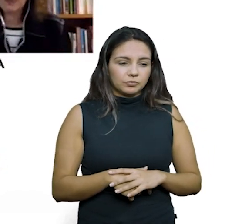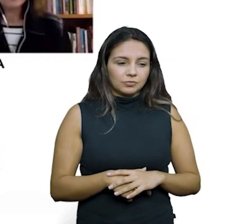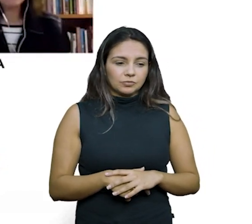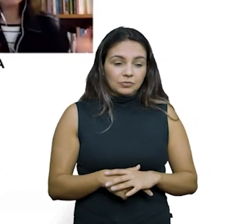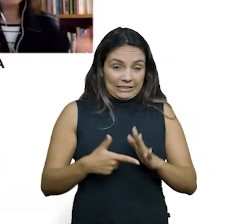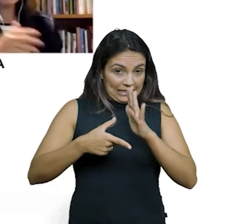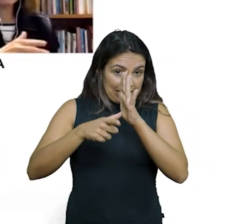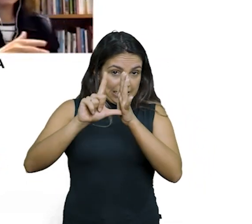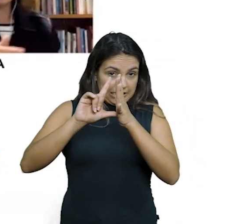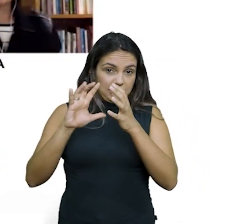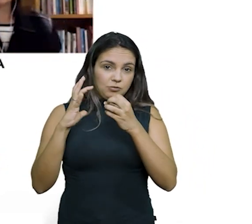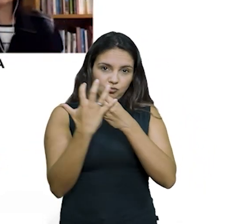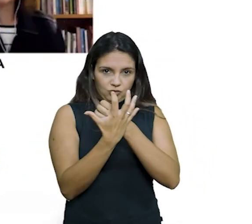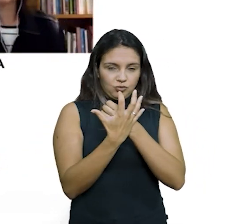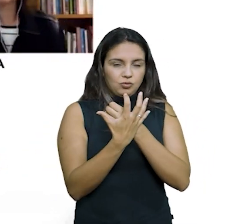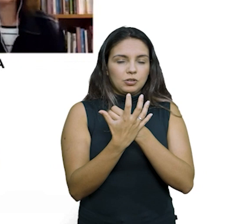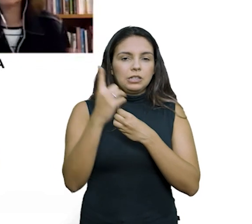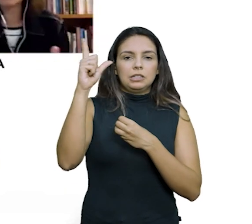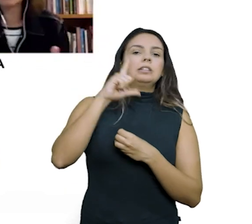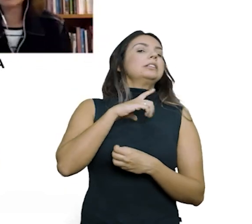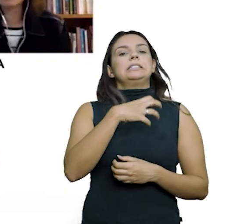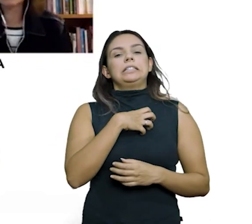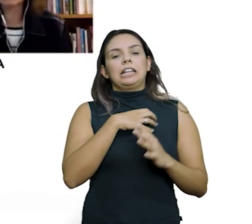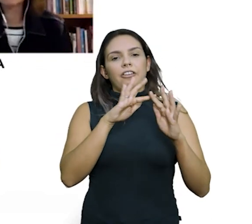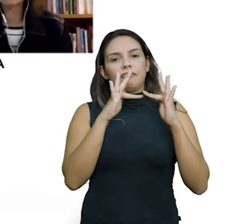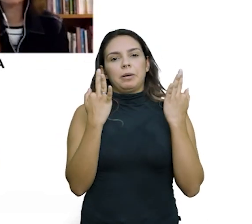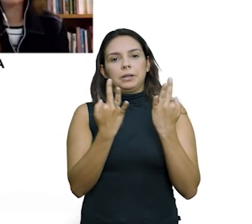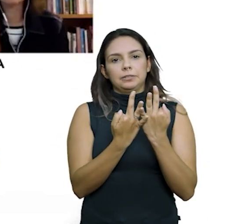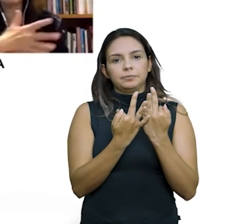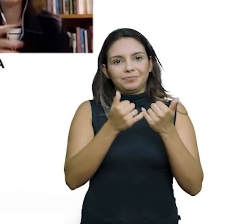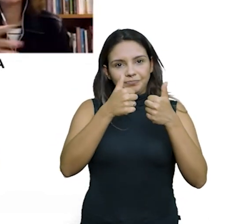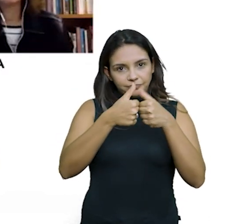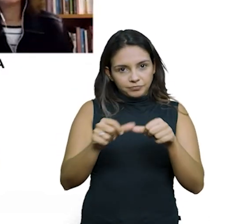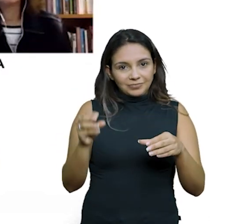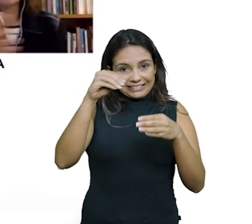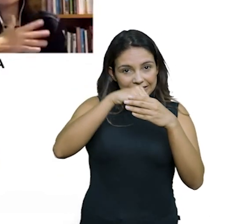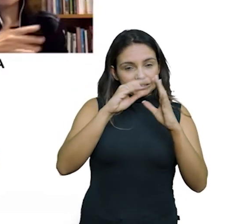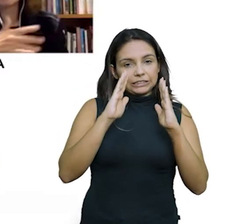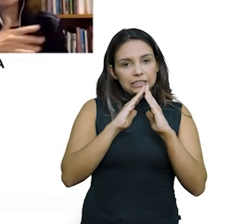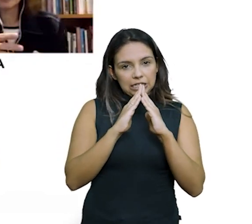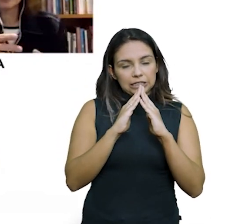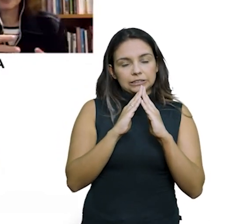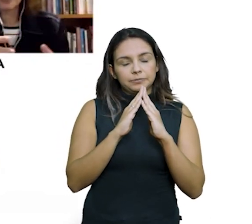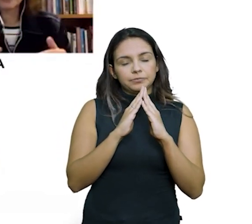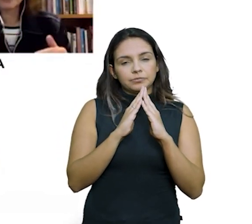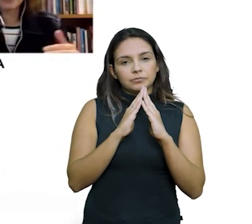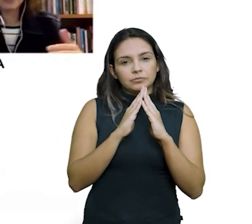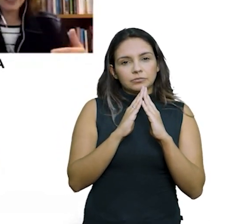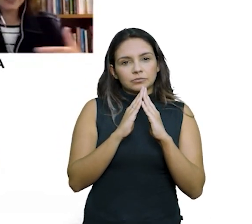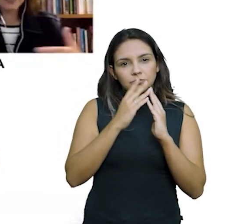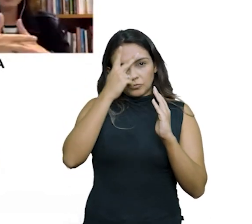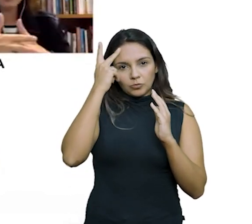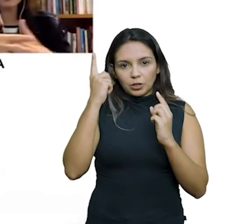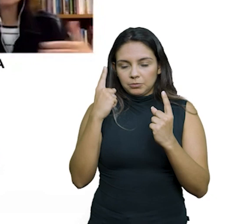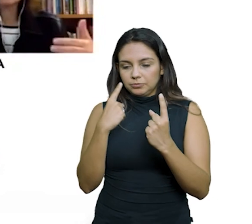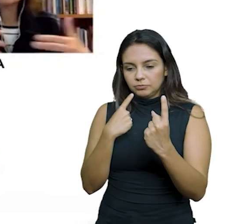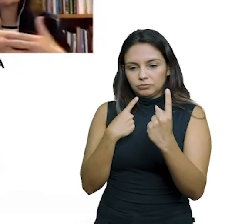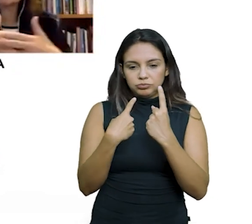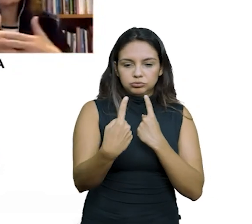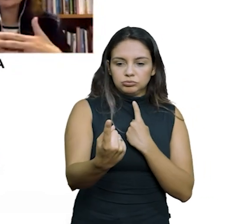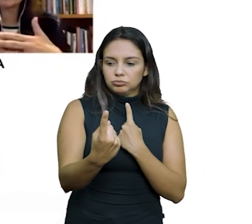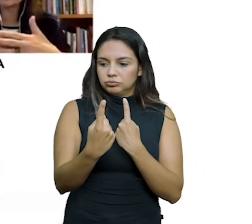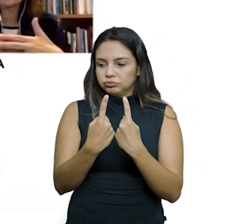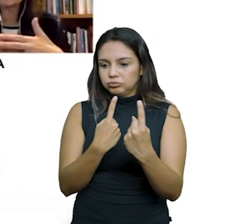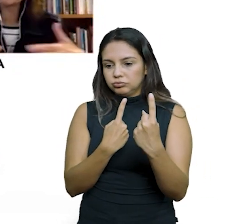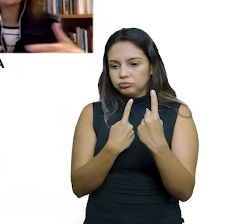falou que antes do confinamento, a sensação que ele tinha é que as famílias estavam dentro das casas, as pessoas passando umas pelas outras